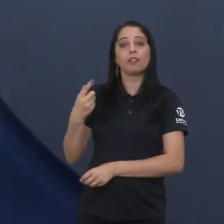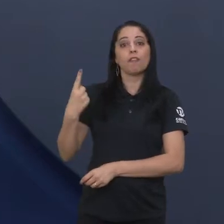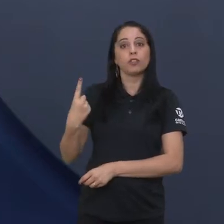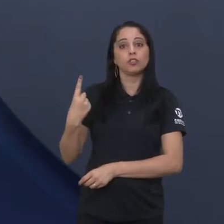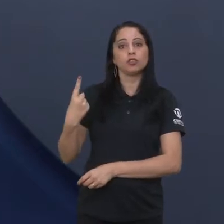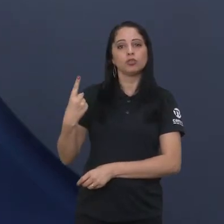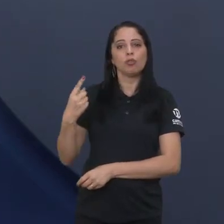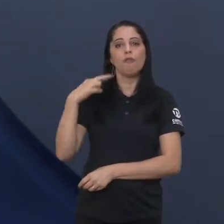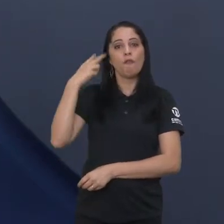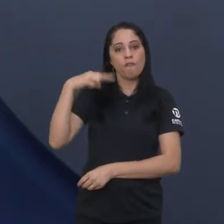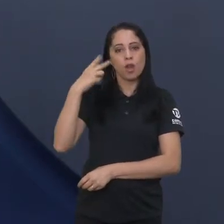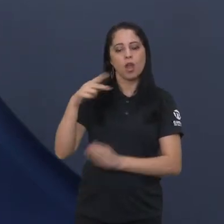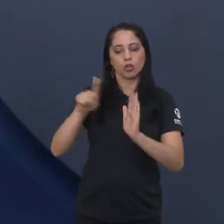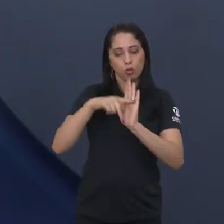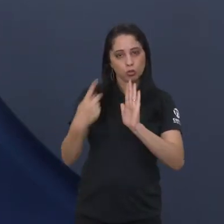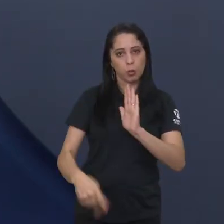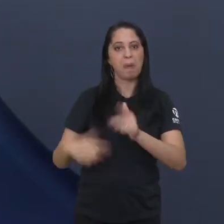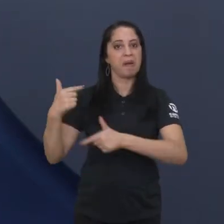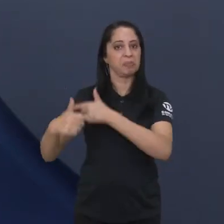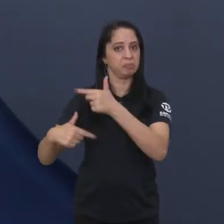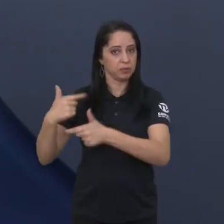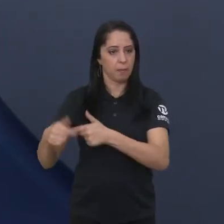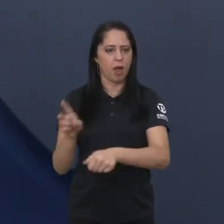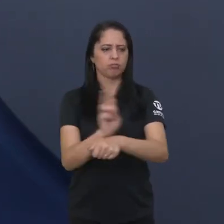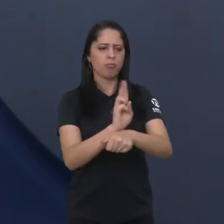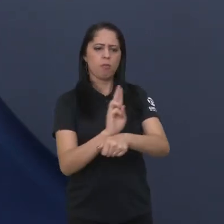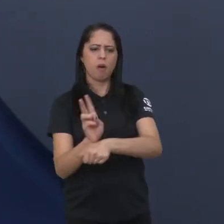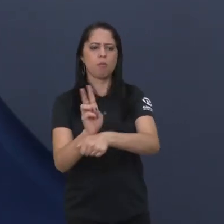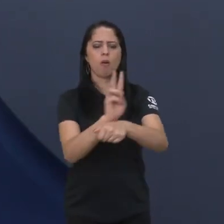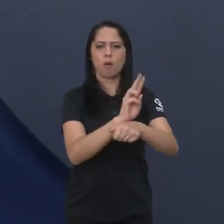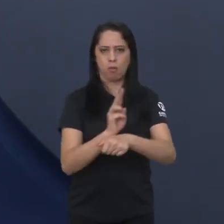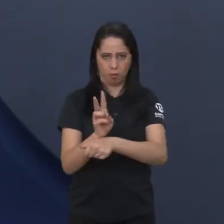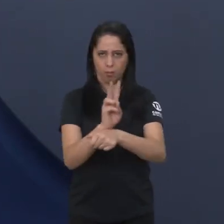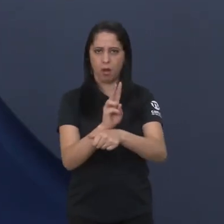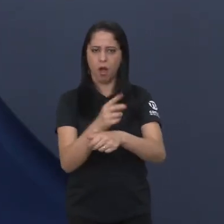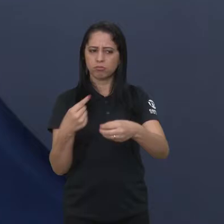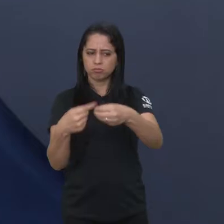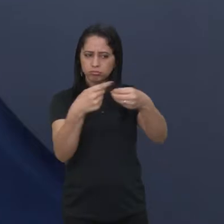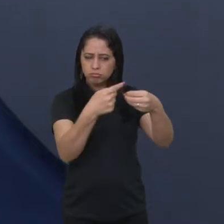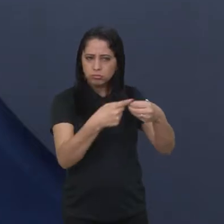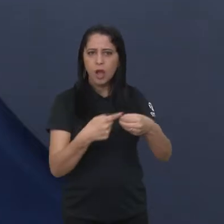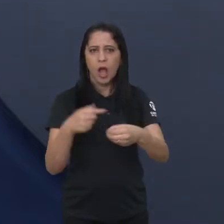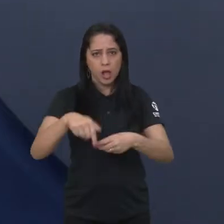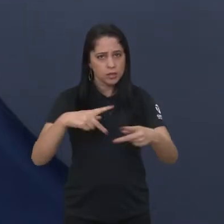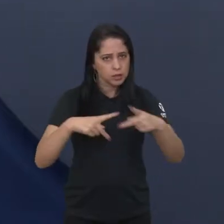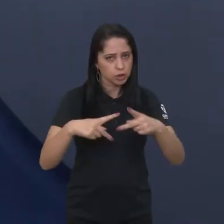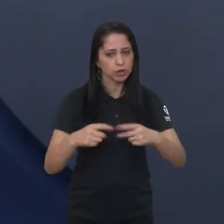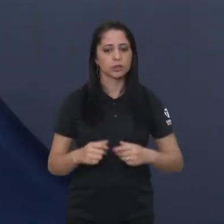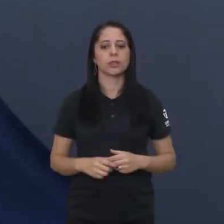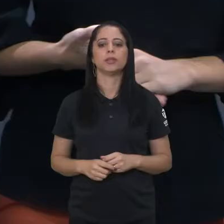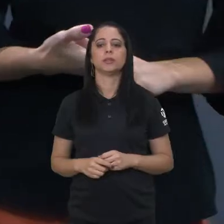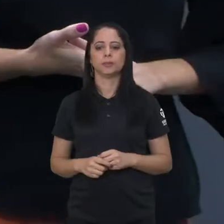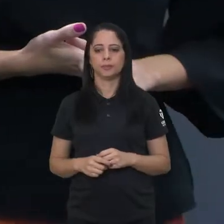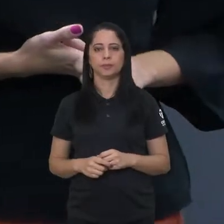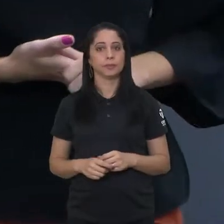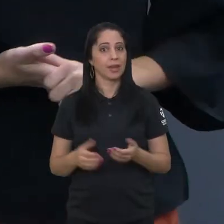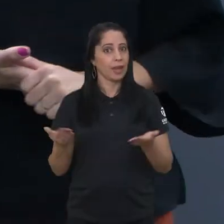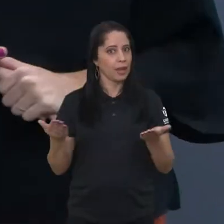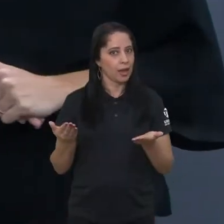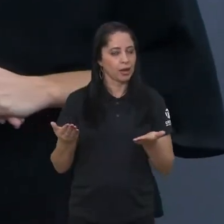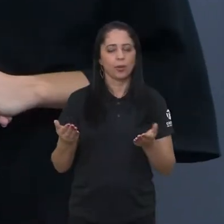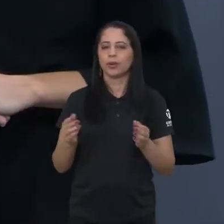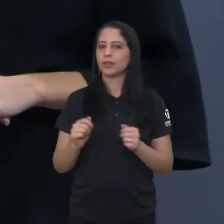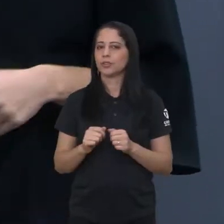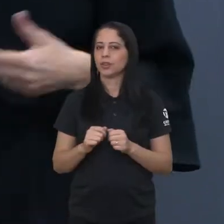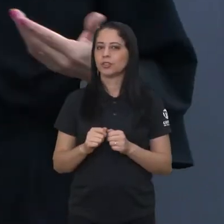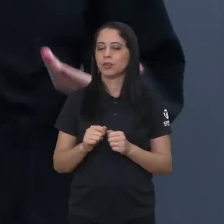21 vereadores da casa tem trabalhado na fiscalização do que está acontecendo aqui em São José dos Campos. E para começar, nós